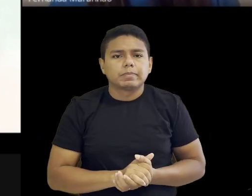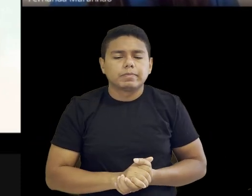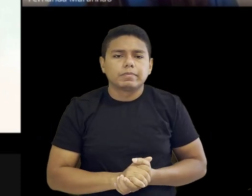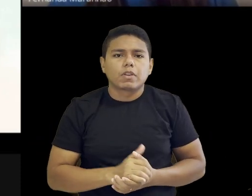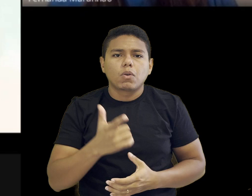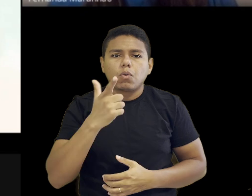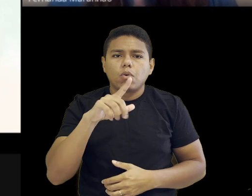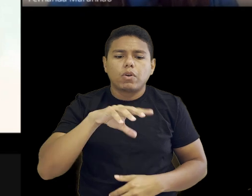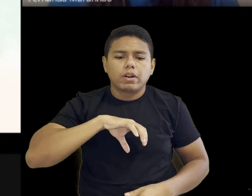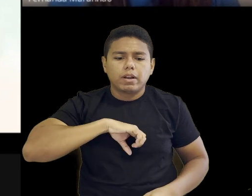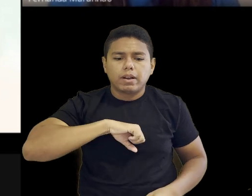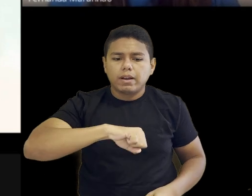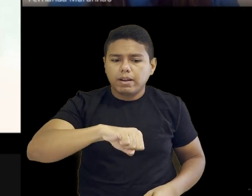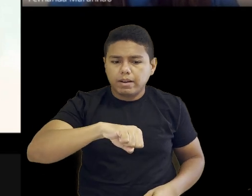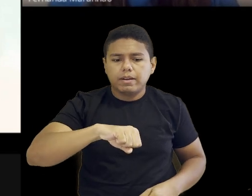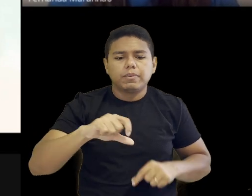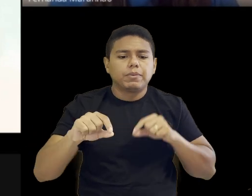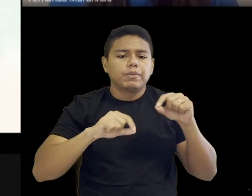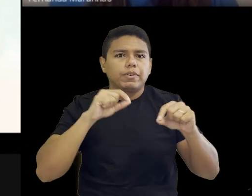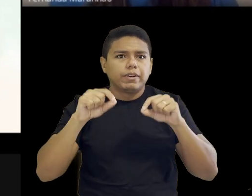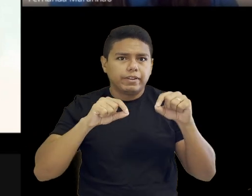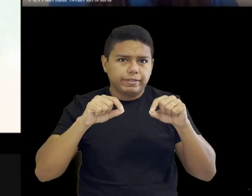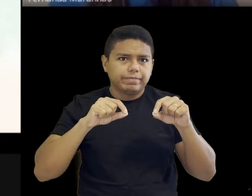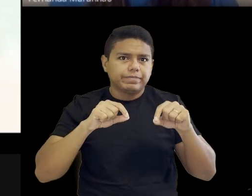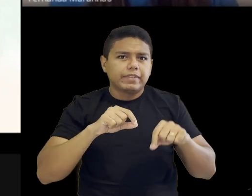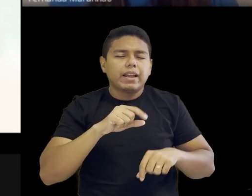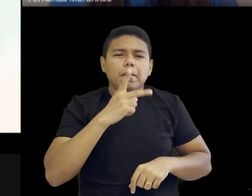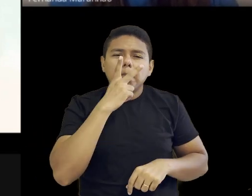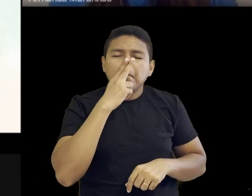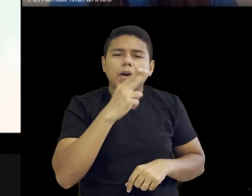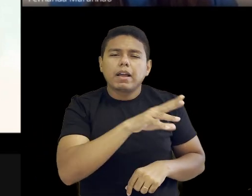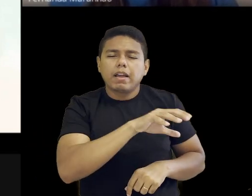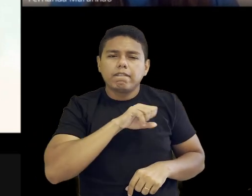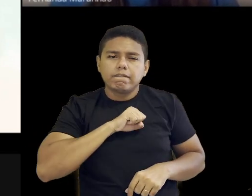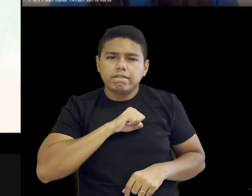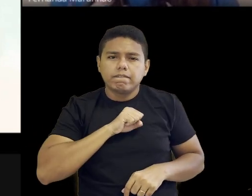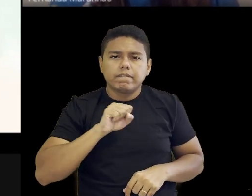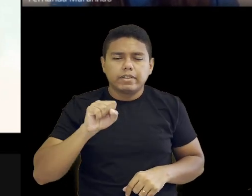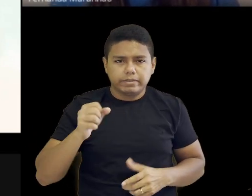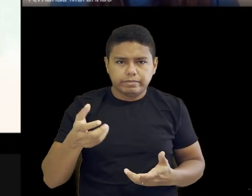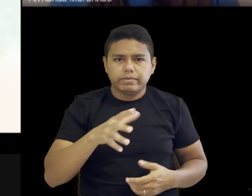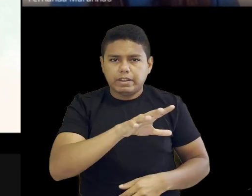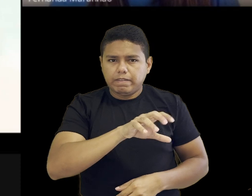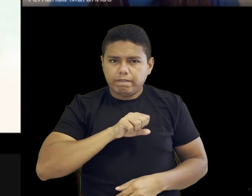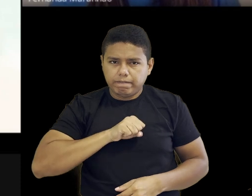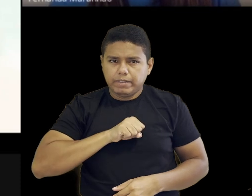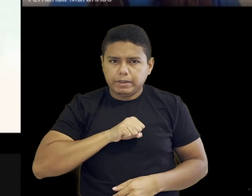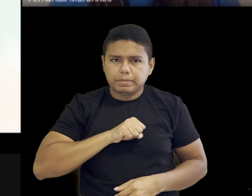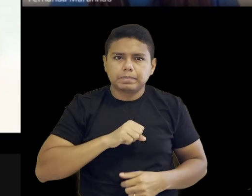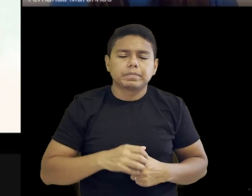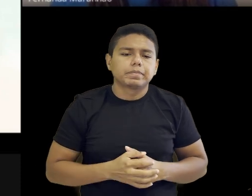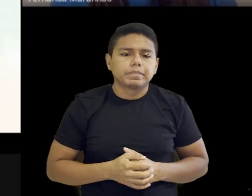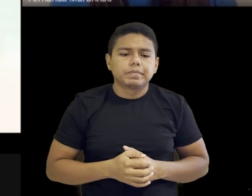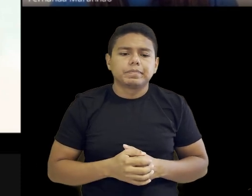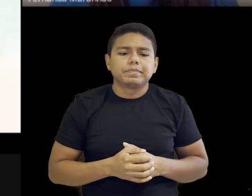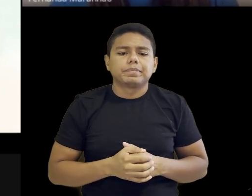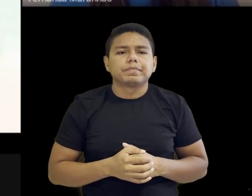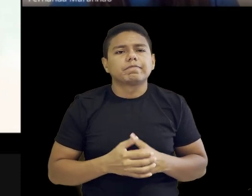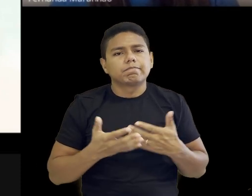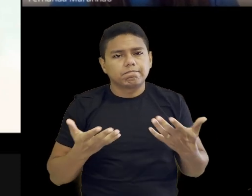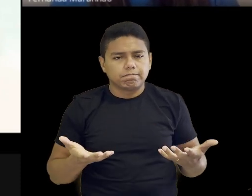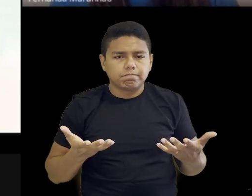Vamos abordar também um pouco aqui o abortamento infectado especificamente pela grande mortalidade associada a essa